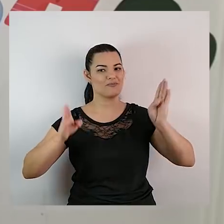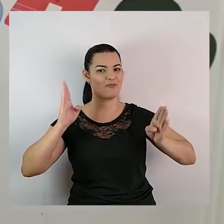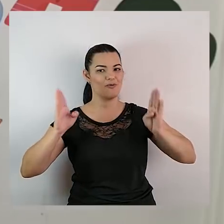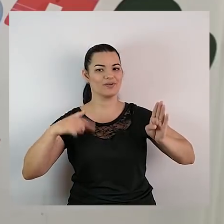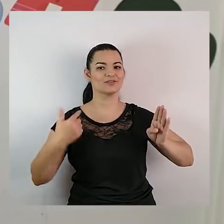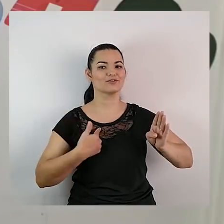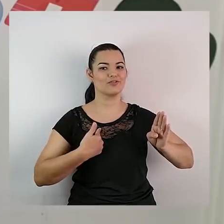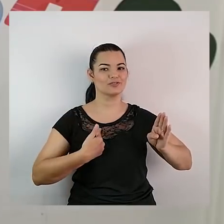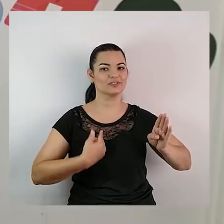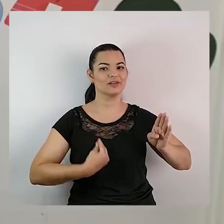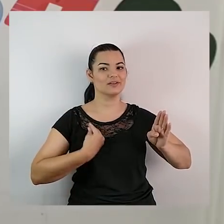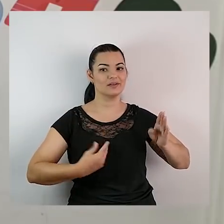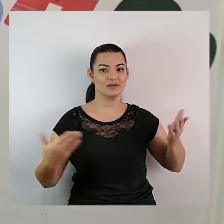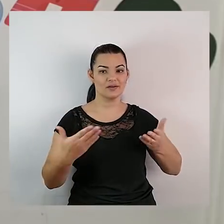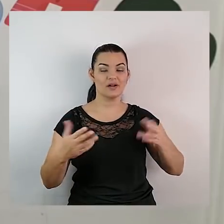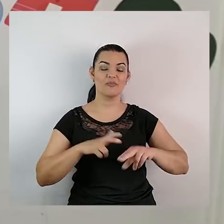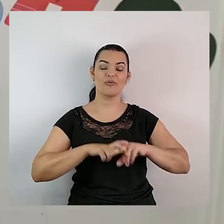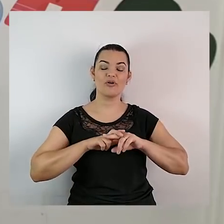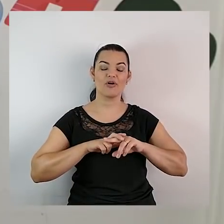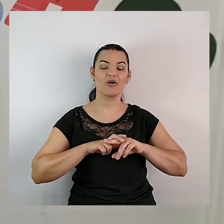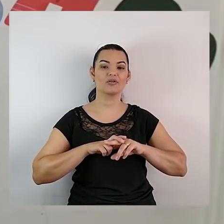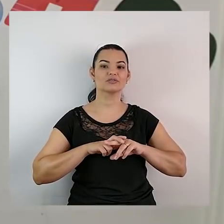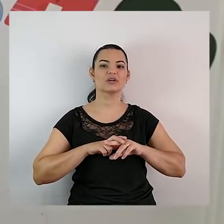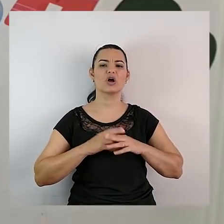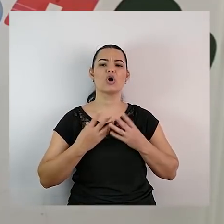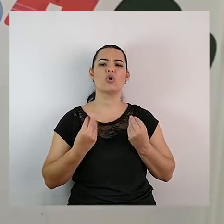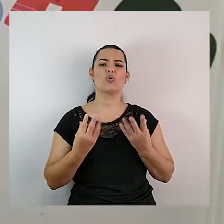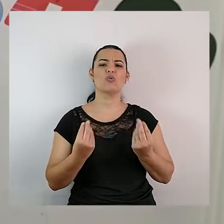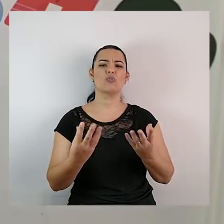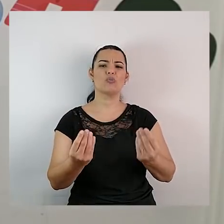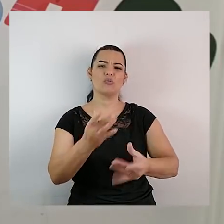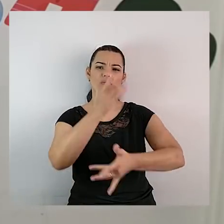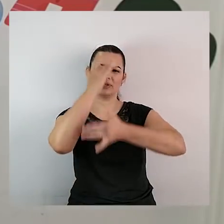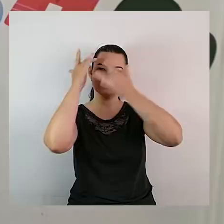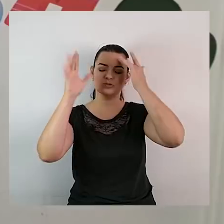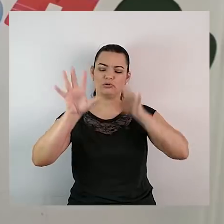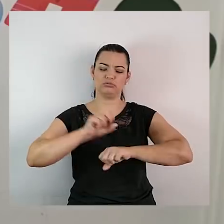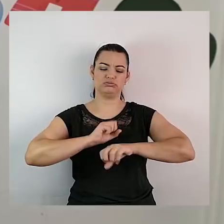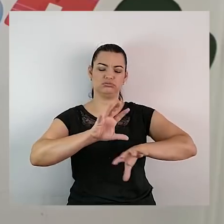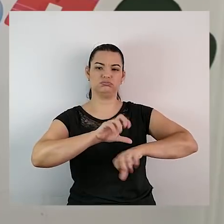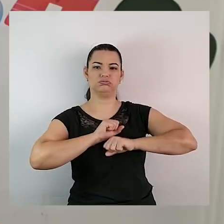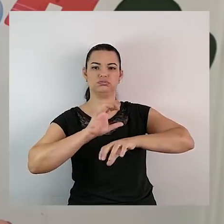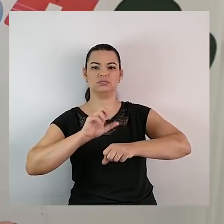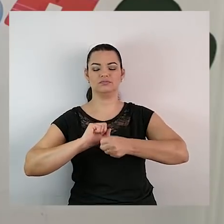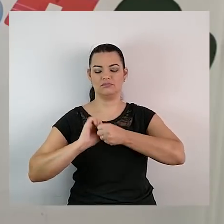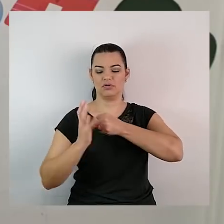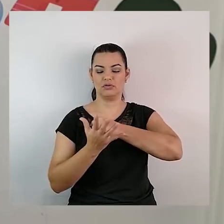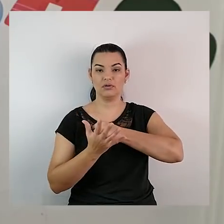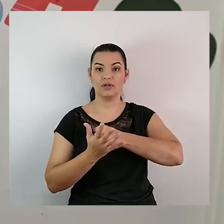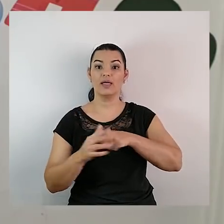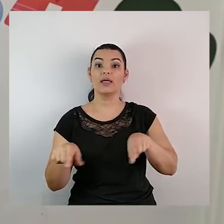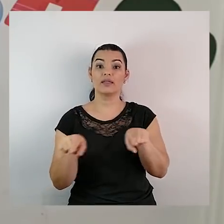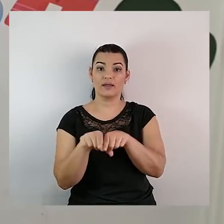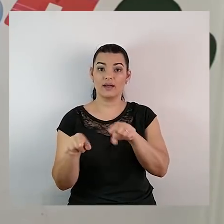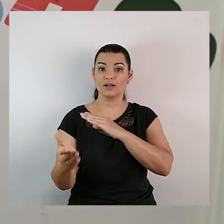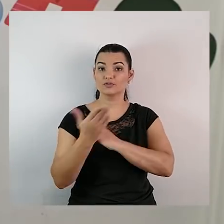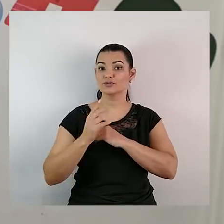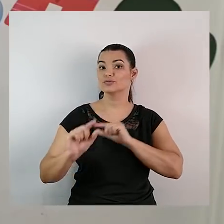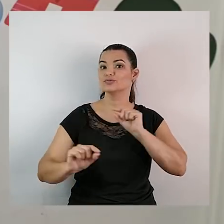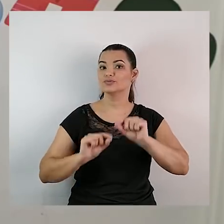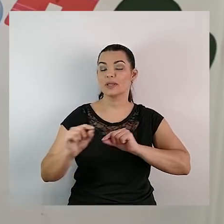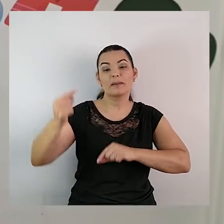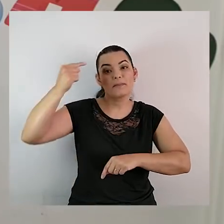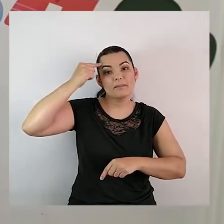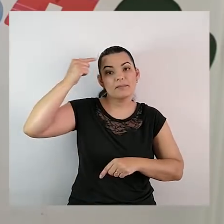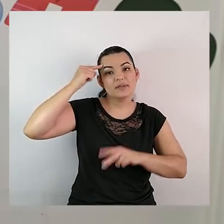por causa do aumento no número de casos do Covid, ele também vai nos ajudar a pensar